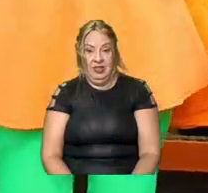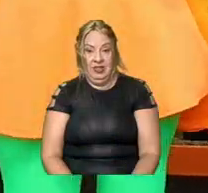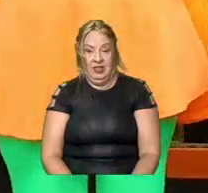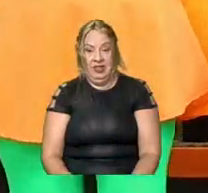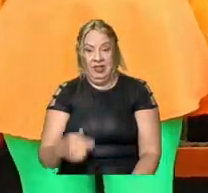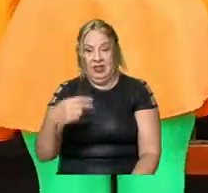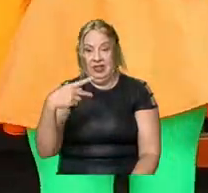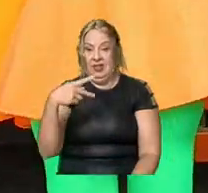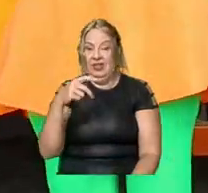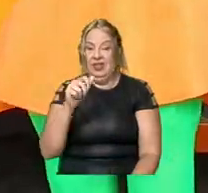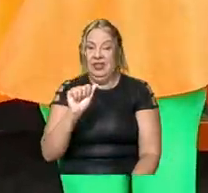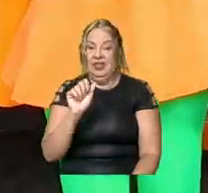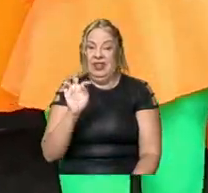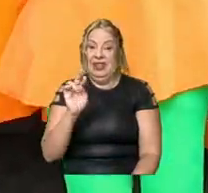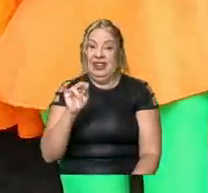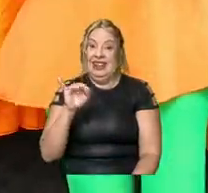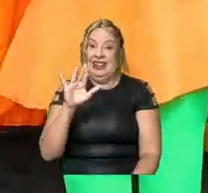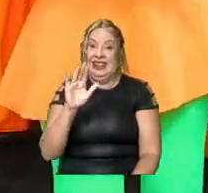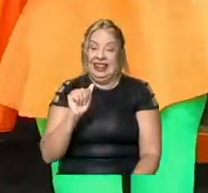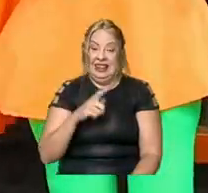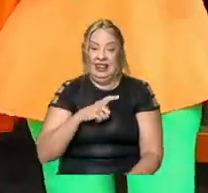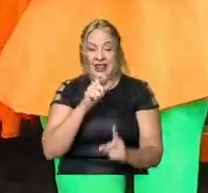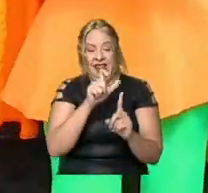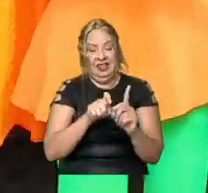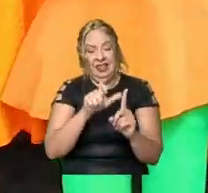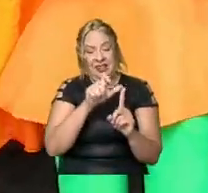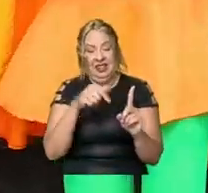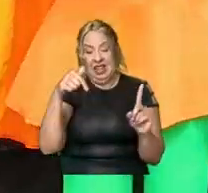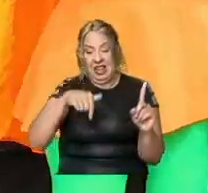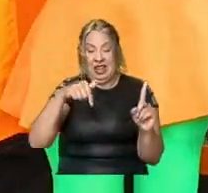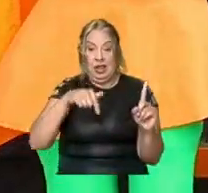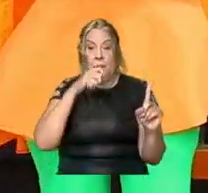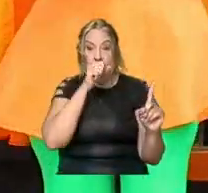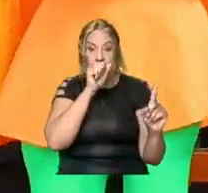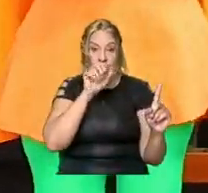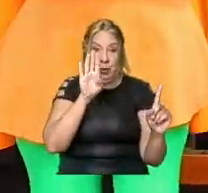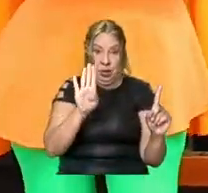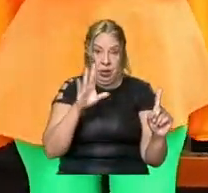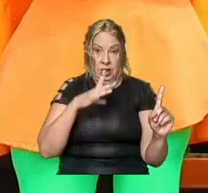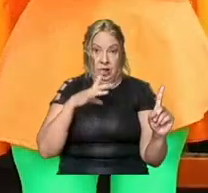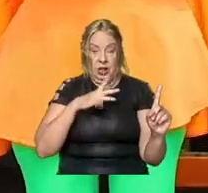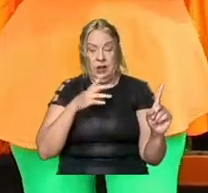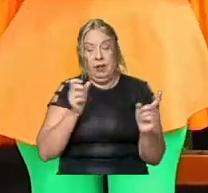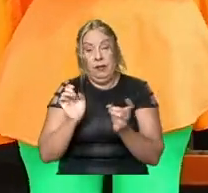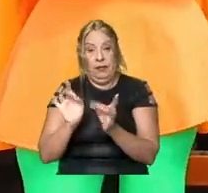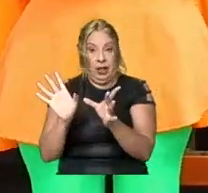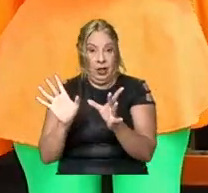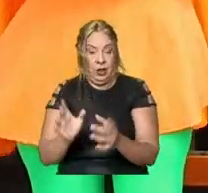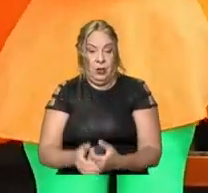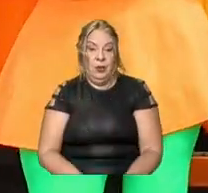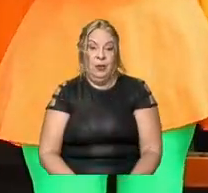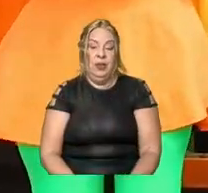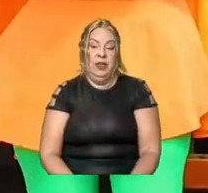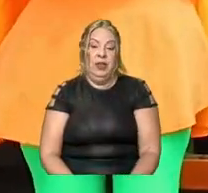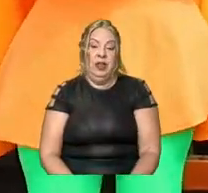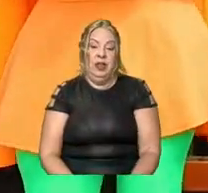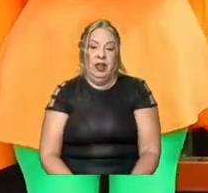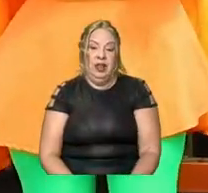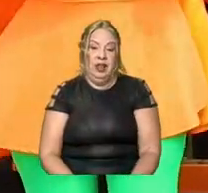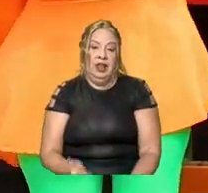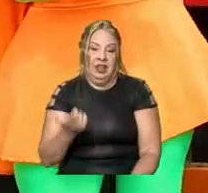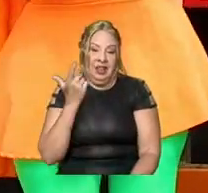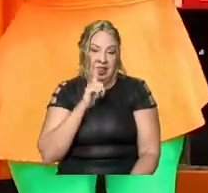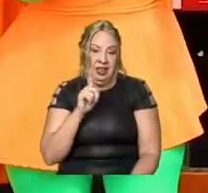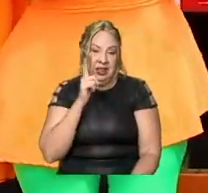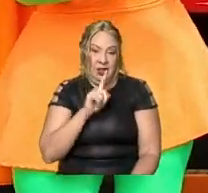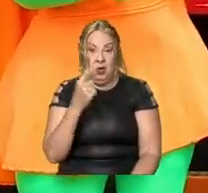Fabrícia é o nome dela, promotora Pé Quente, aqui da Terra da Laranja, que fez o quarto prêmio, não é? Isso, fiz o quarto prêmio. Com uma ganhadora